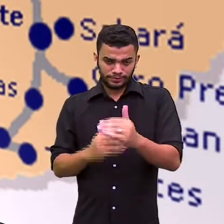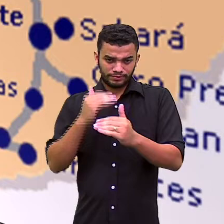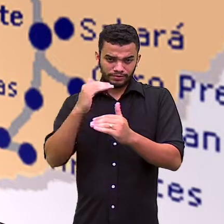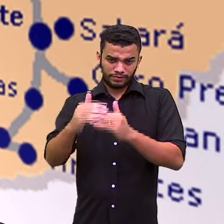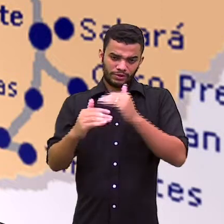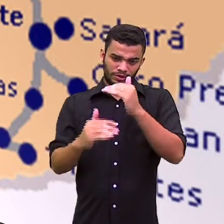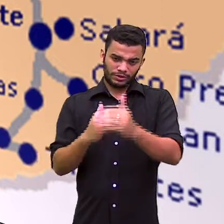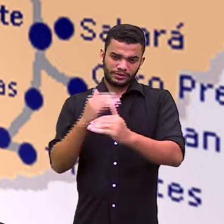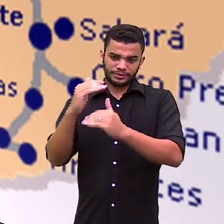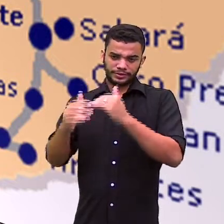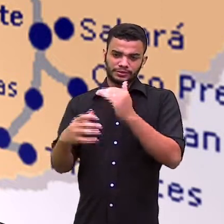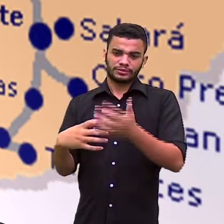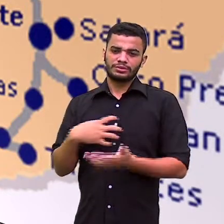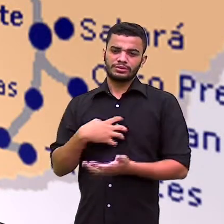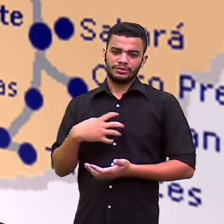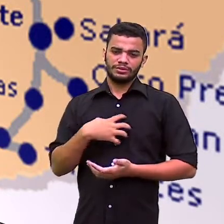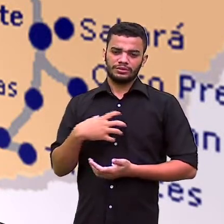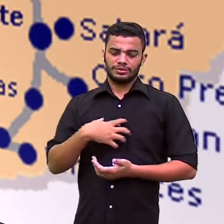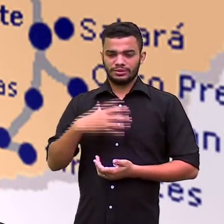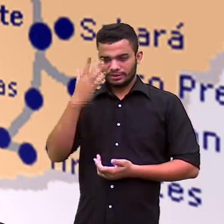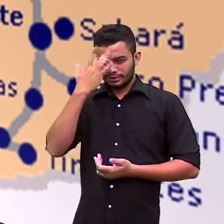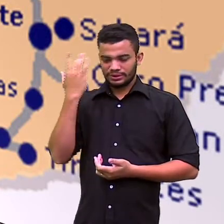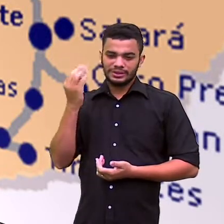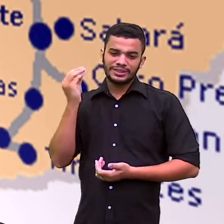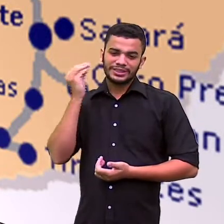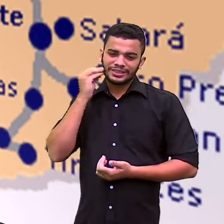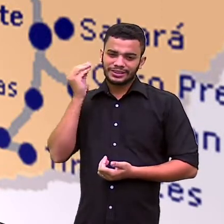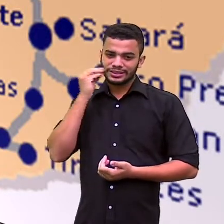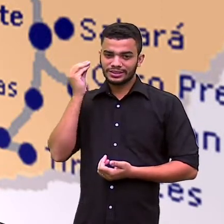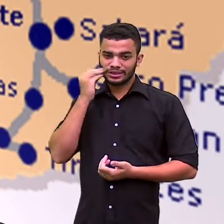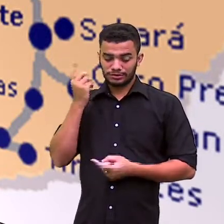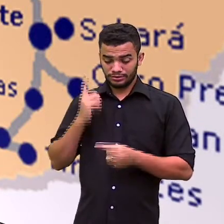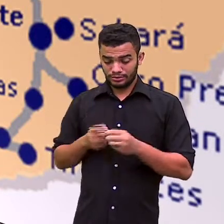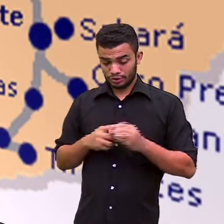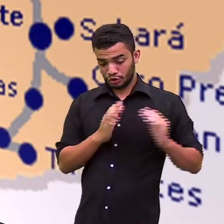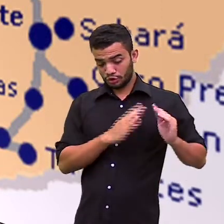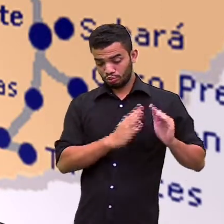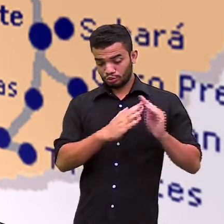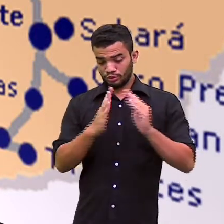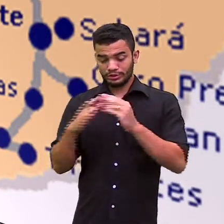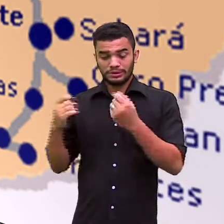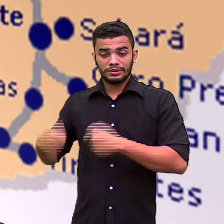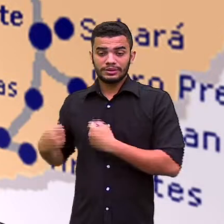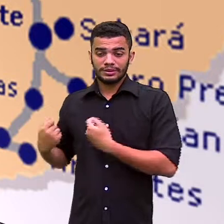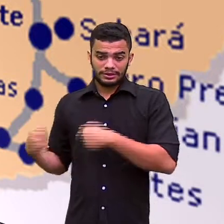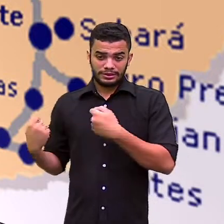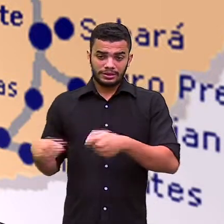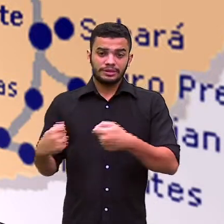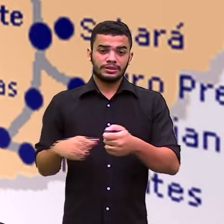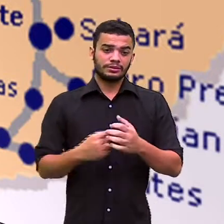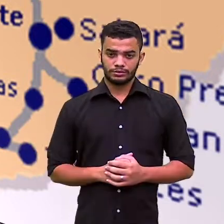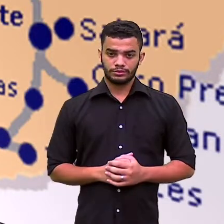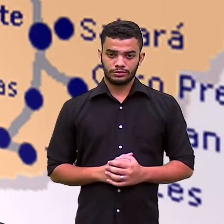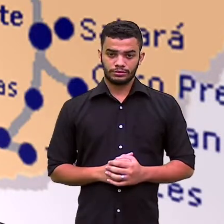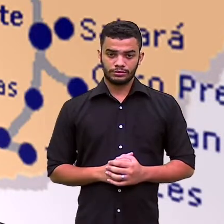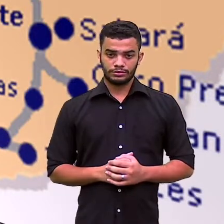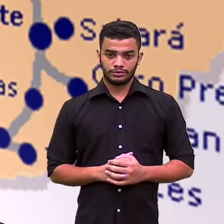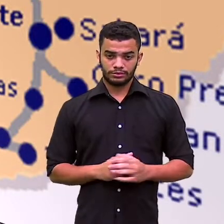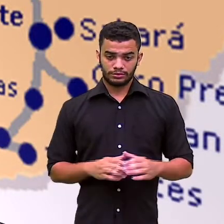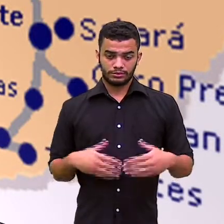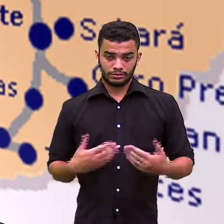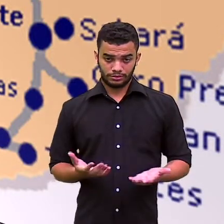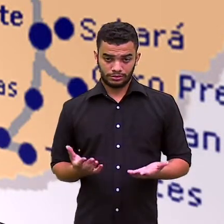improvisadamente de acordo com a necessidade de ocupação. Diante da rapidez com que as vilas cresciam, a